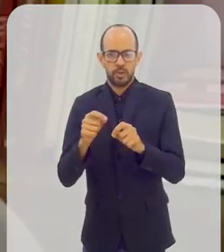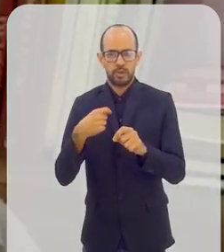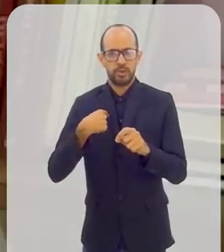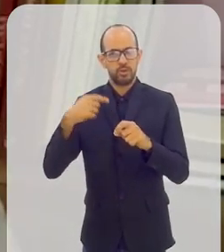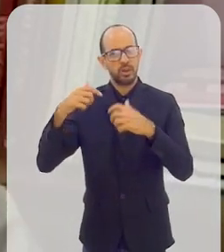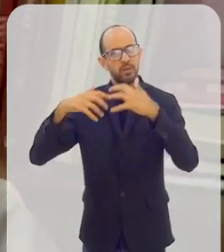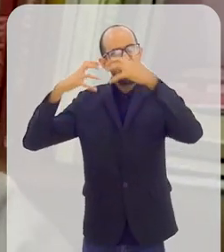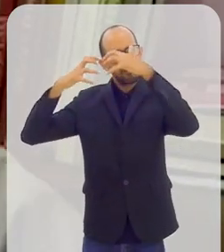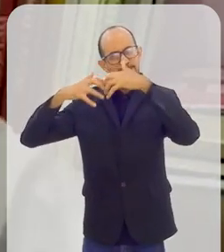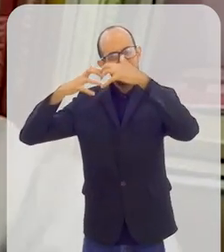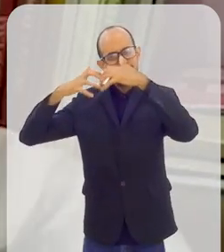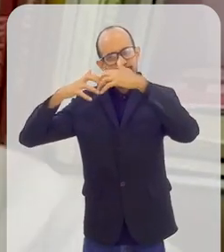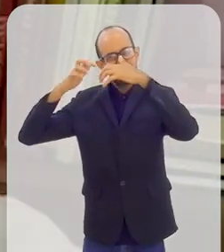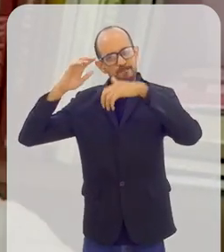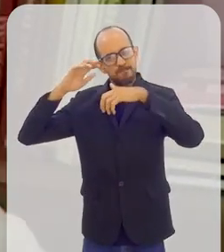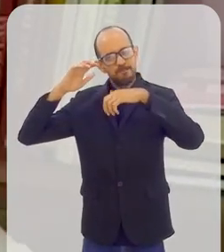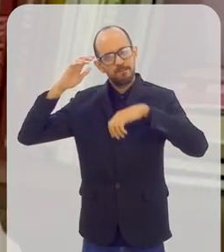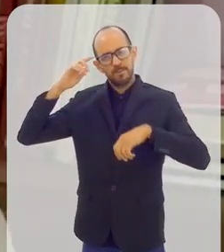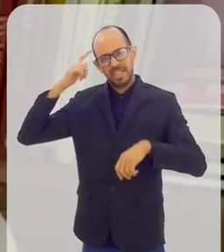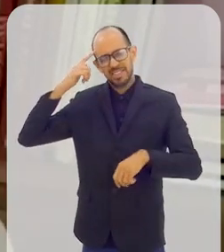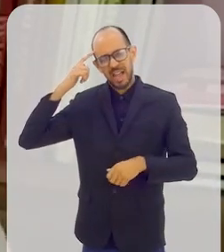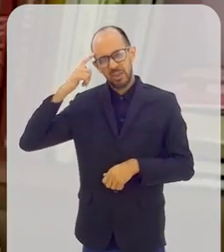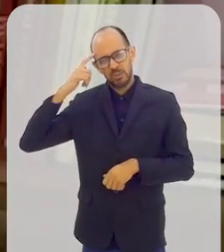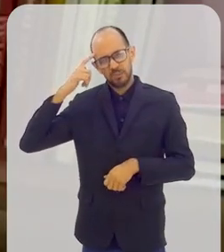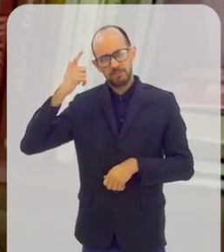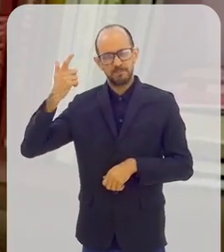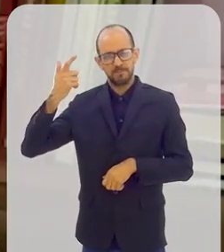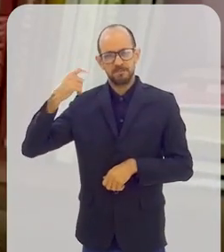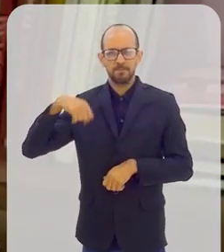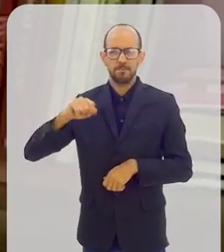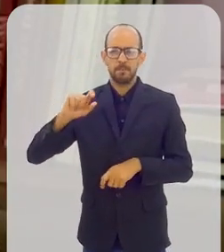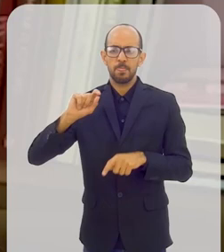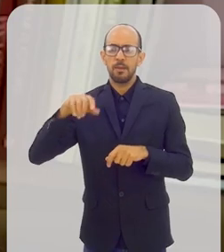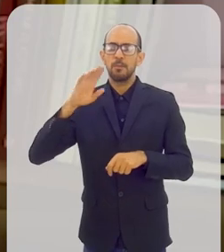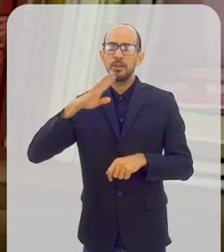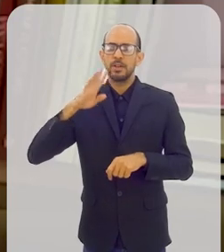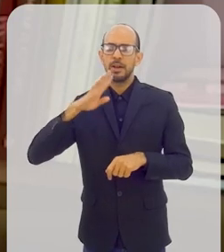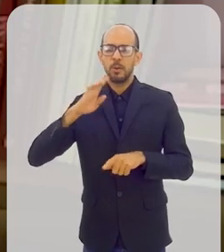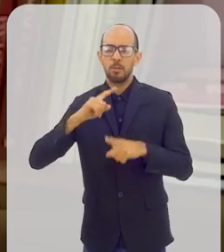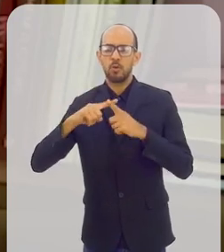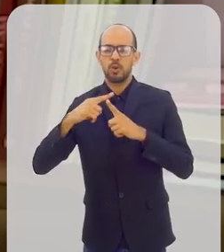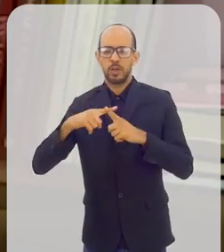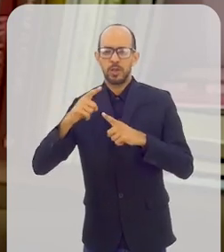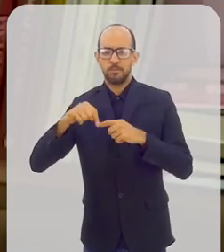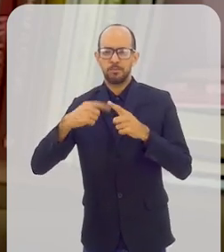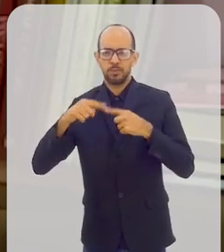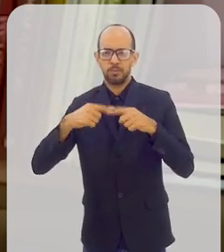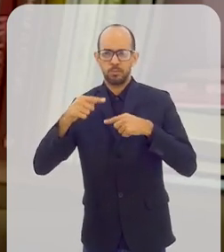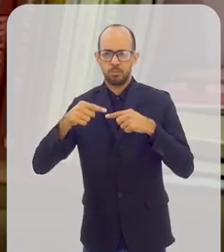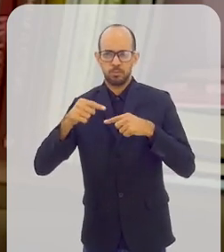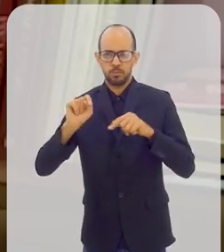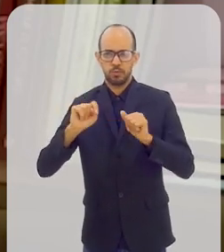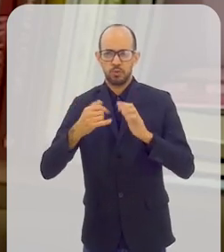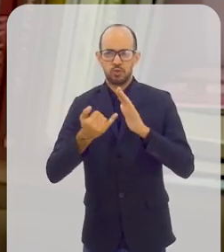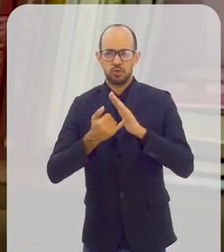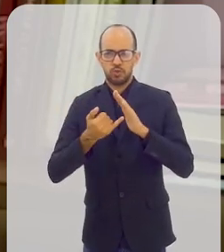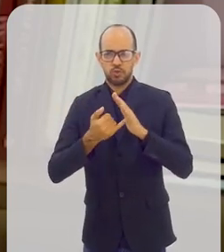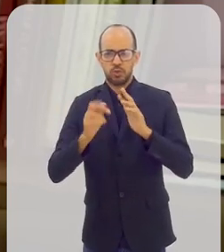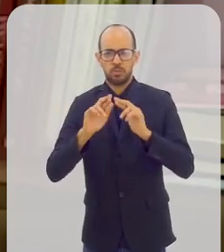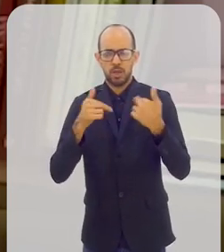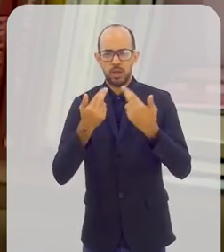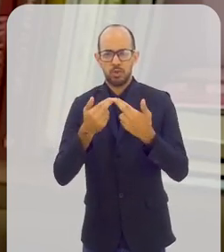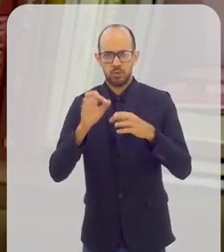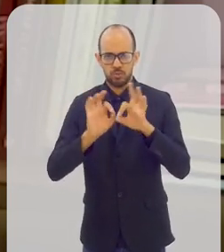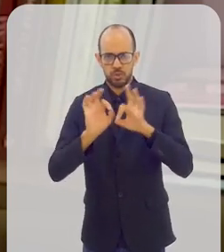que eu tenho refletido muito. Aconteceu uma coisa muito legal, que assim que o Instituto tem uma reunião